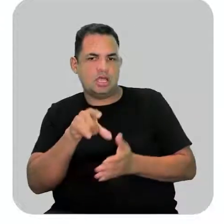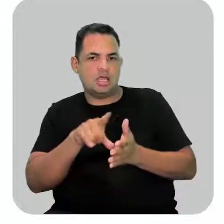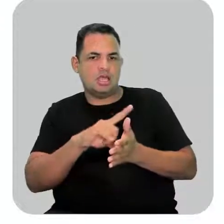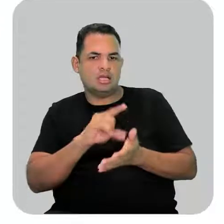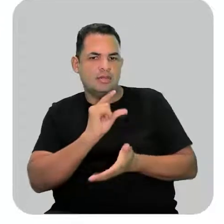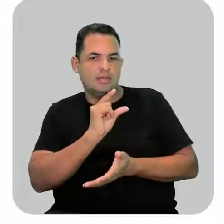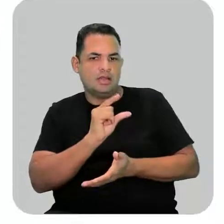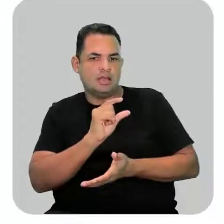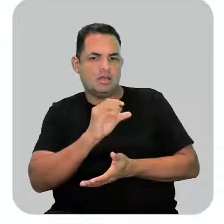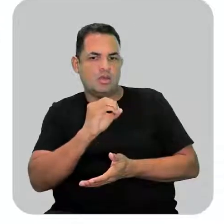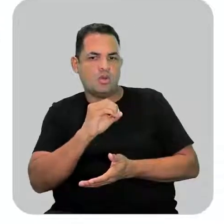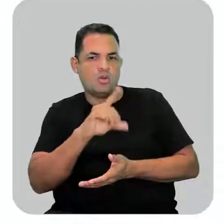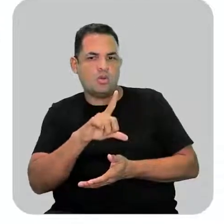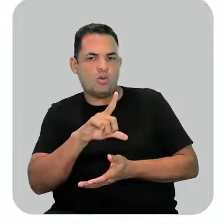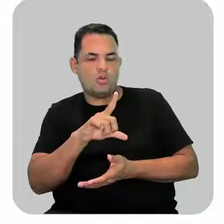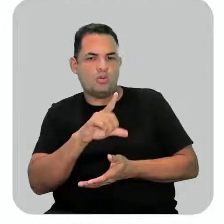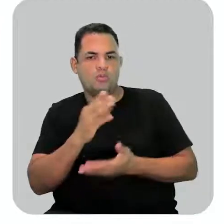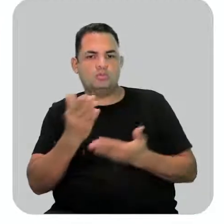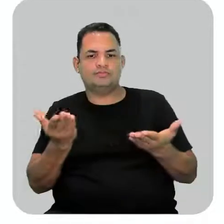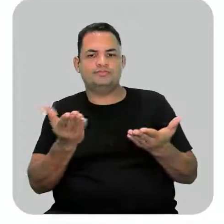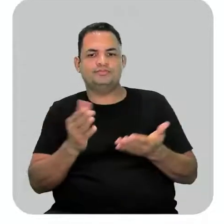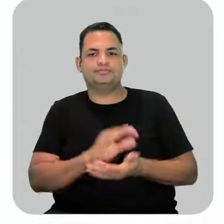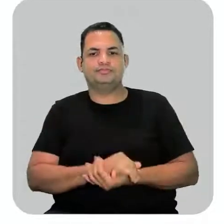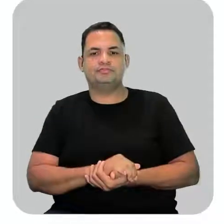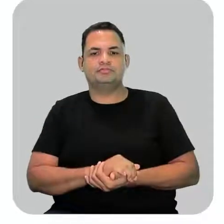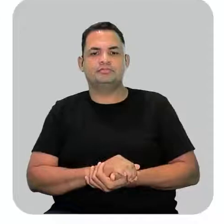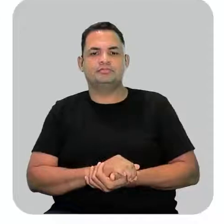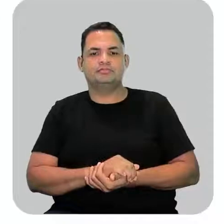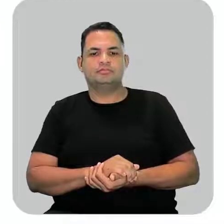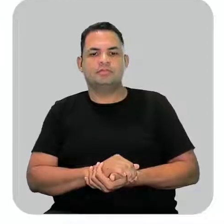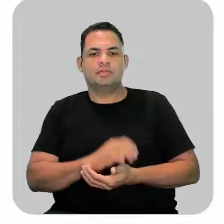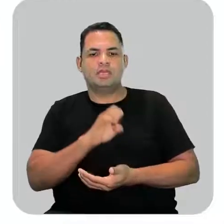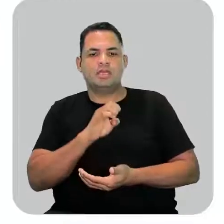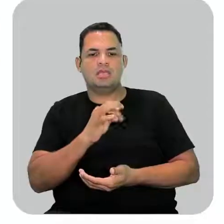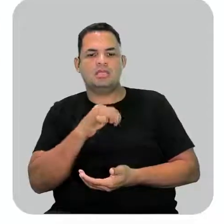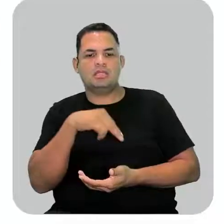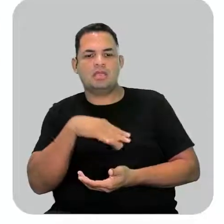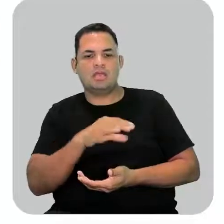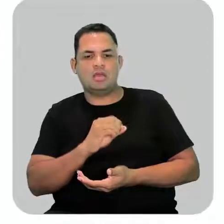terminação ol. Então, nesse caso aqui, ó, etano,